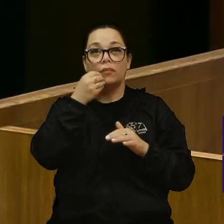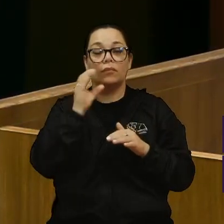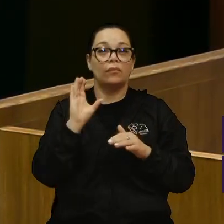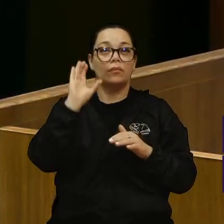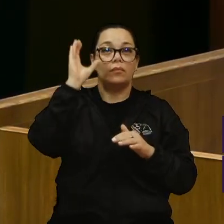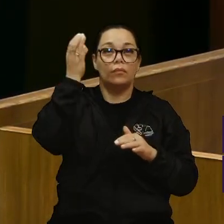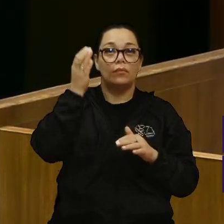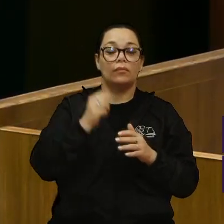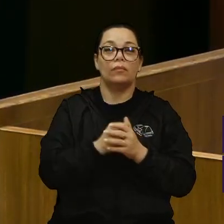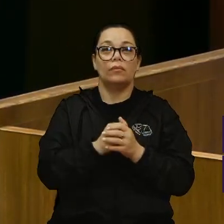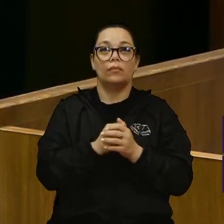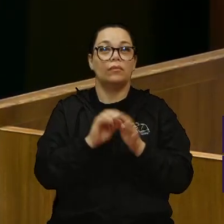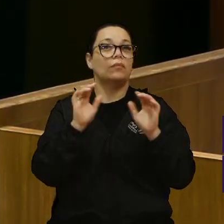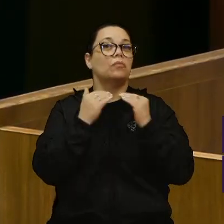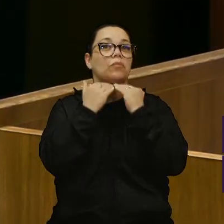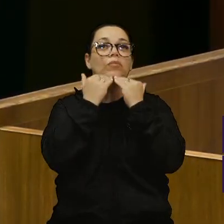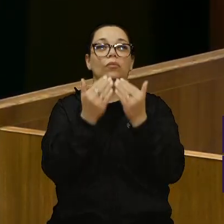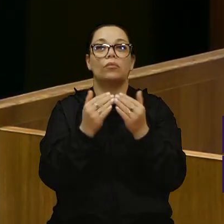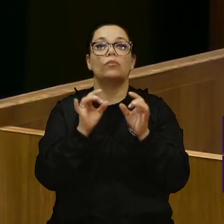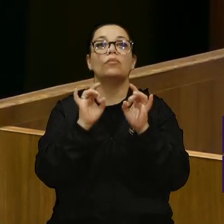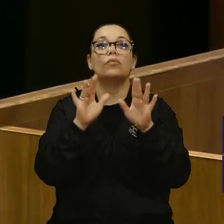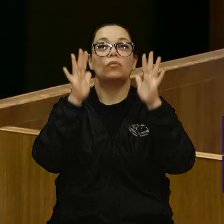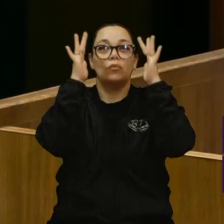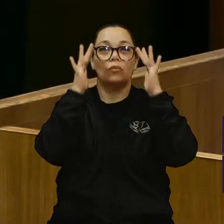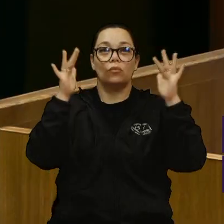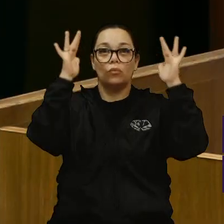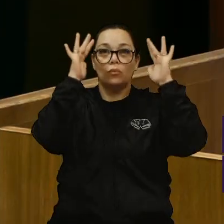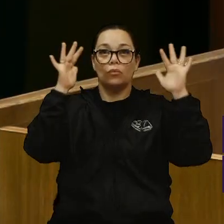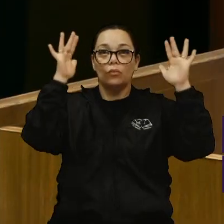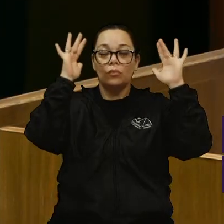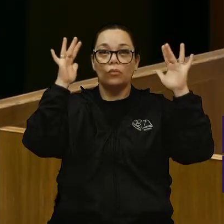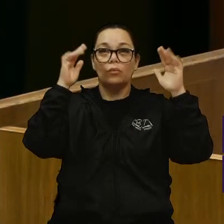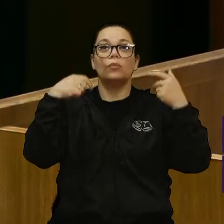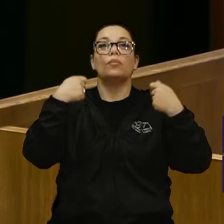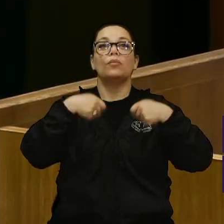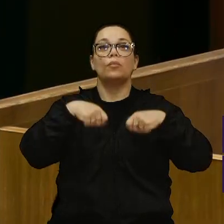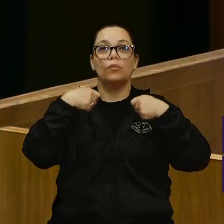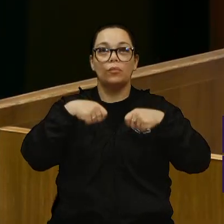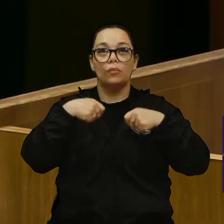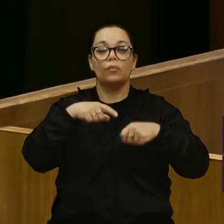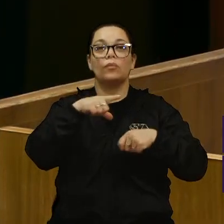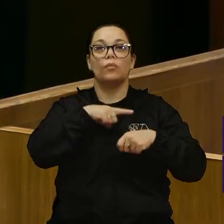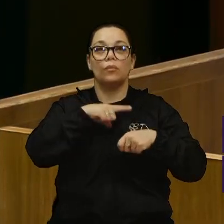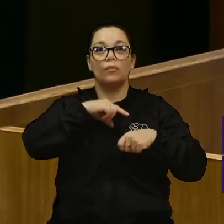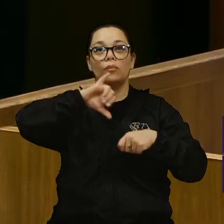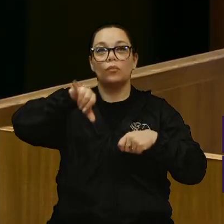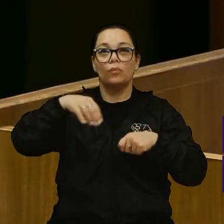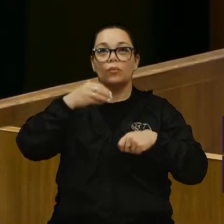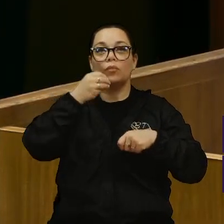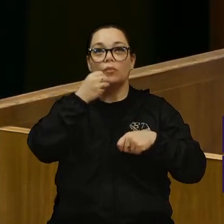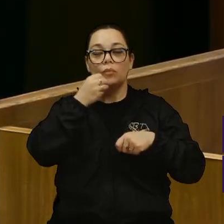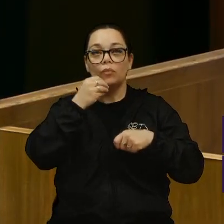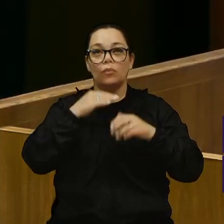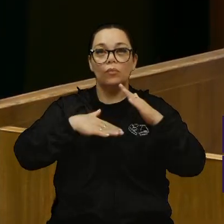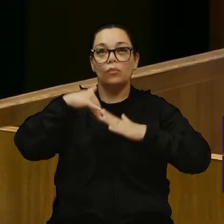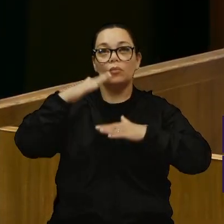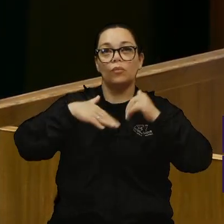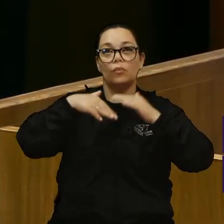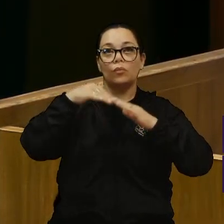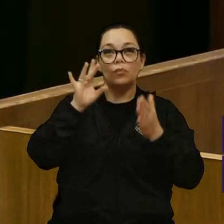realizar. Pois não basta nós termos sonhos, é preciso ter oportunidades de